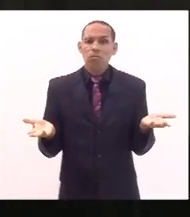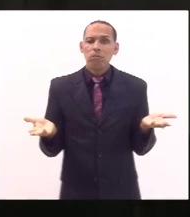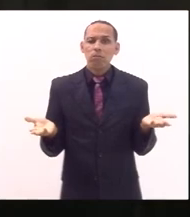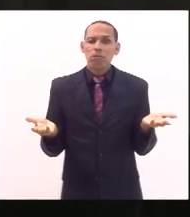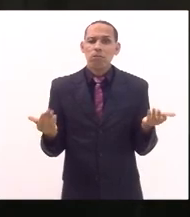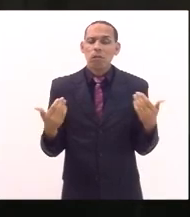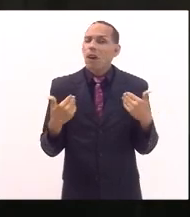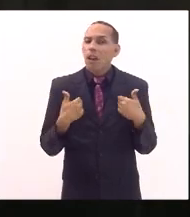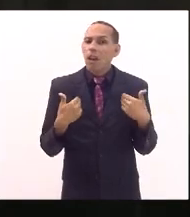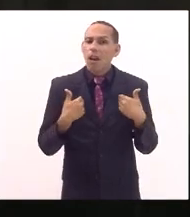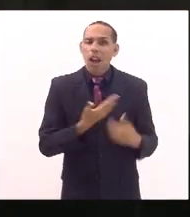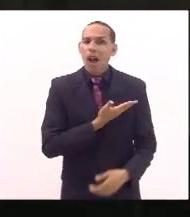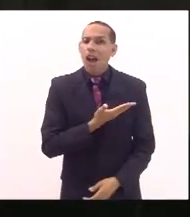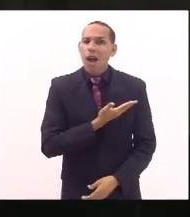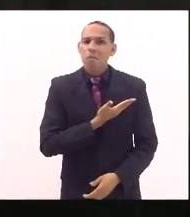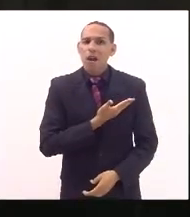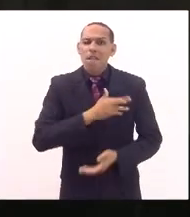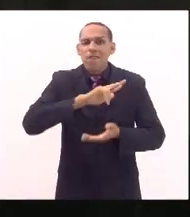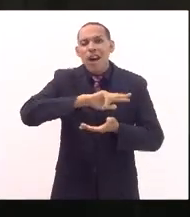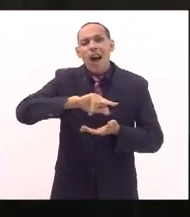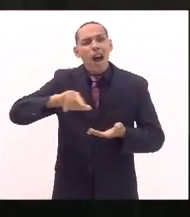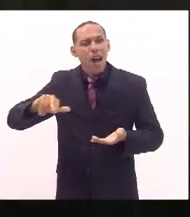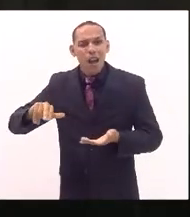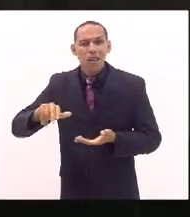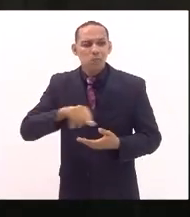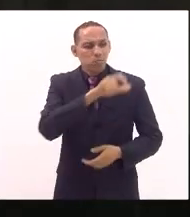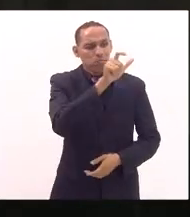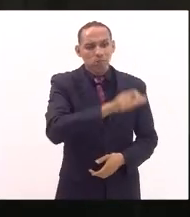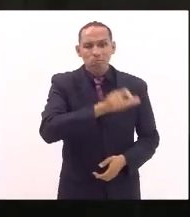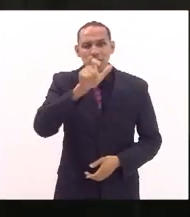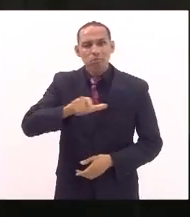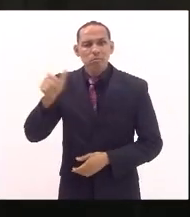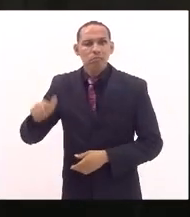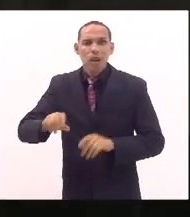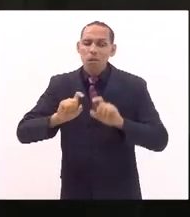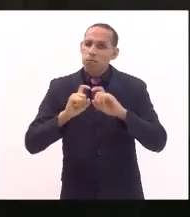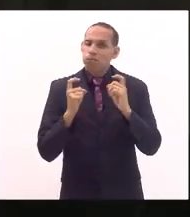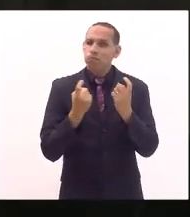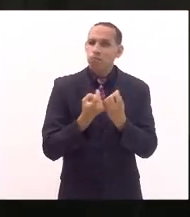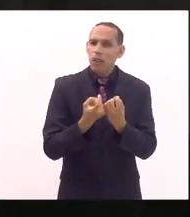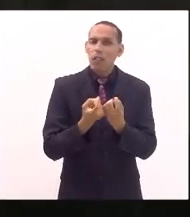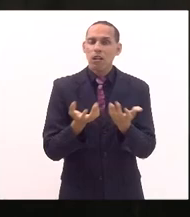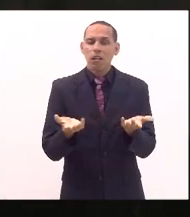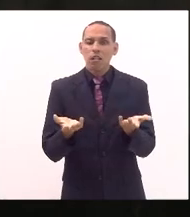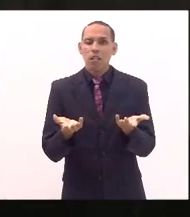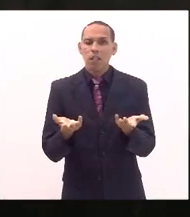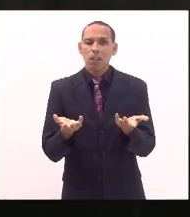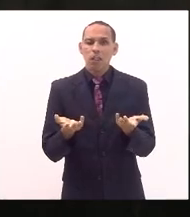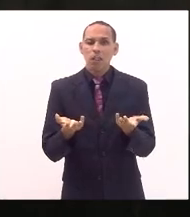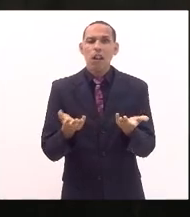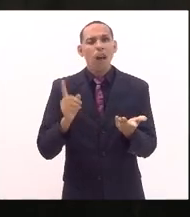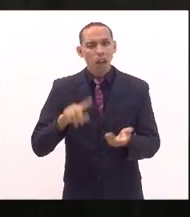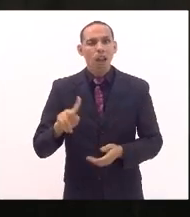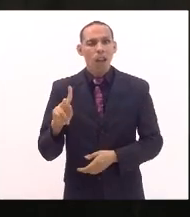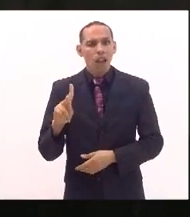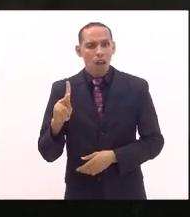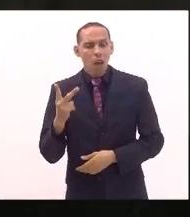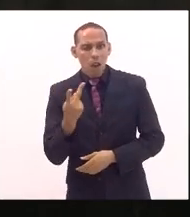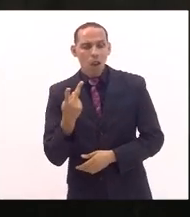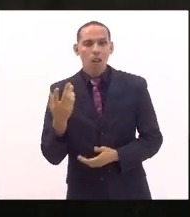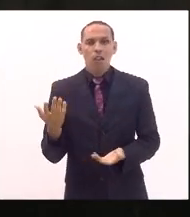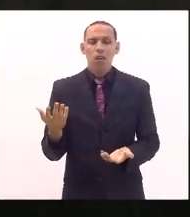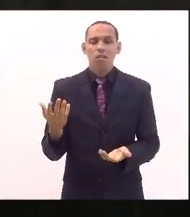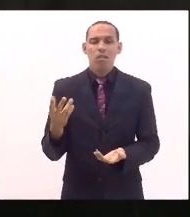eu tenho números amigos que tem uma orientação sexual uma fetiva